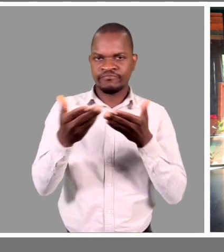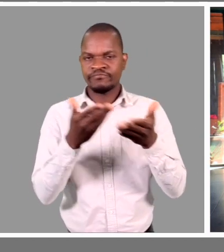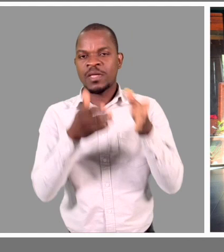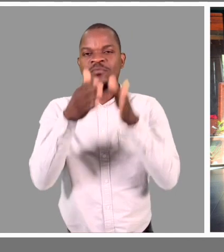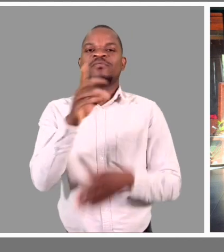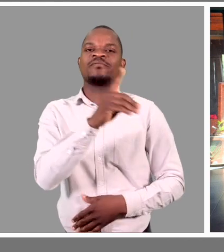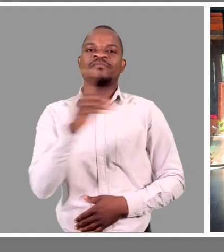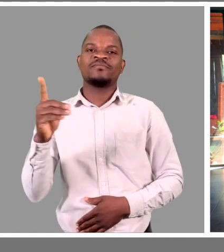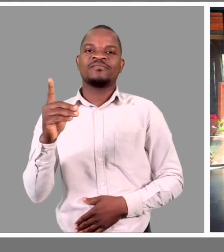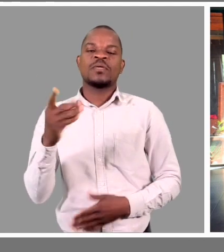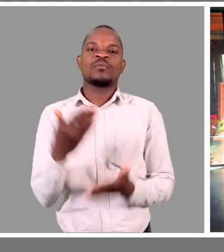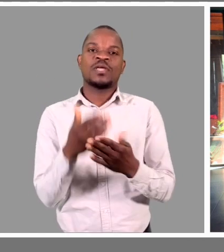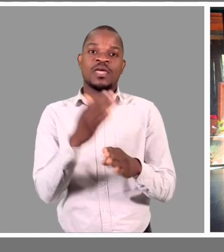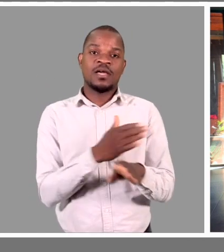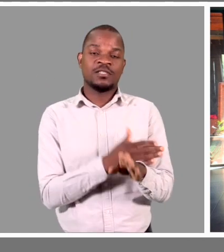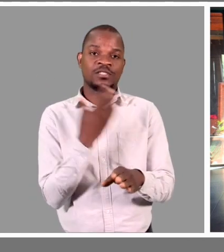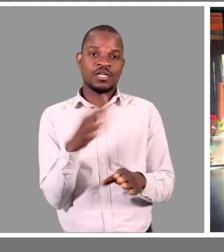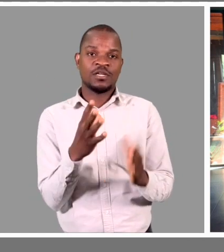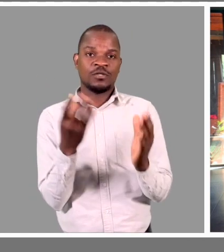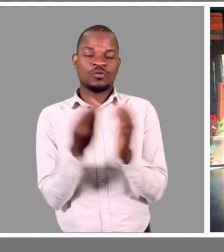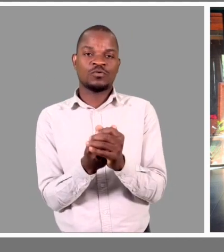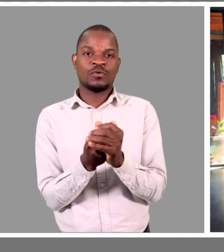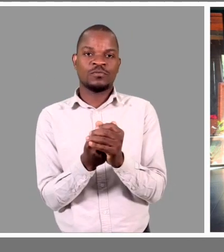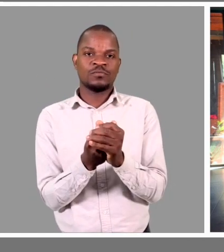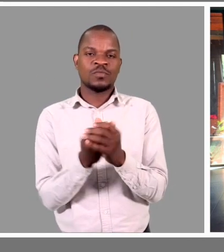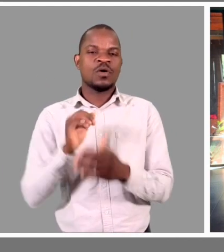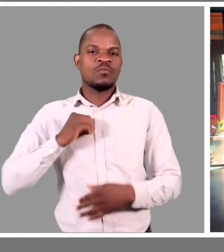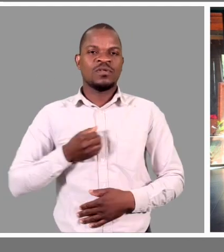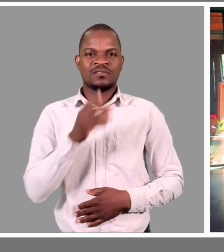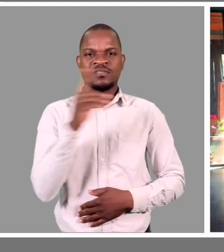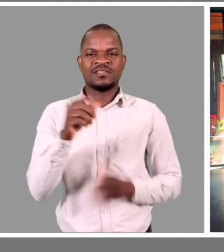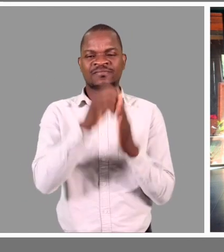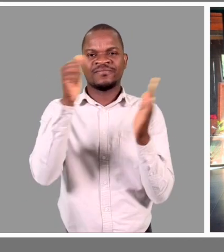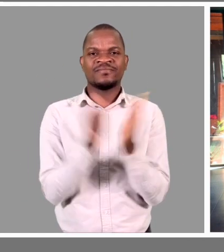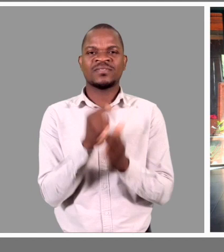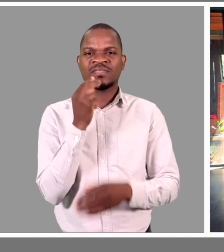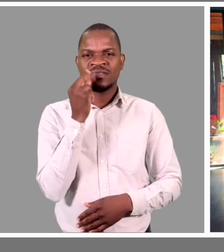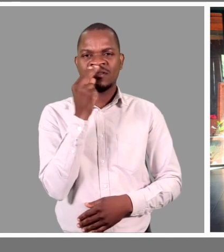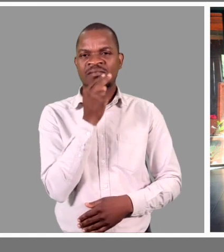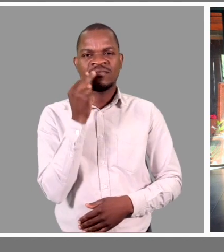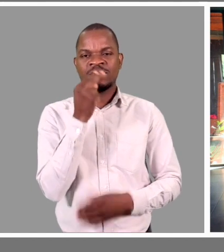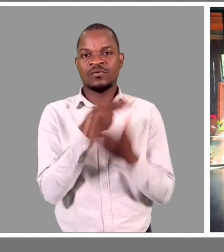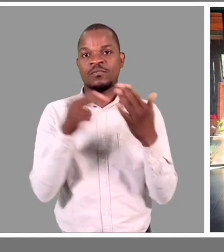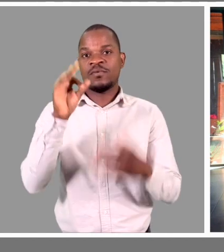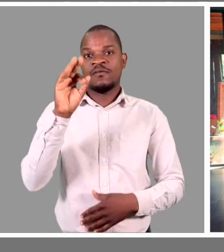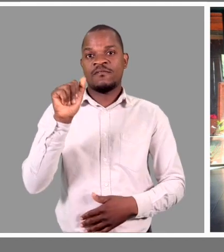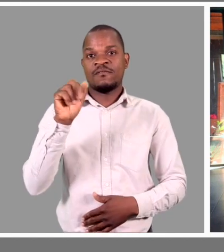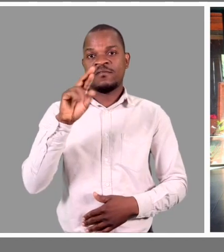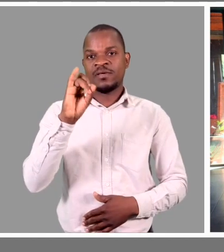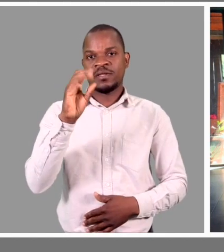pessoas deficientes. Por parte da Doutora Farida, ela se ofereceu para vir nos